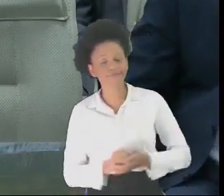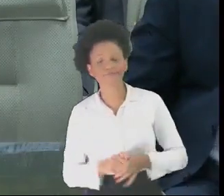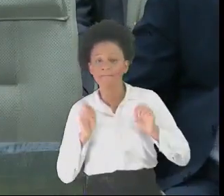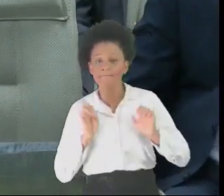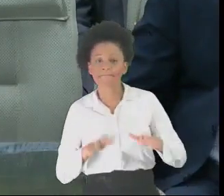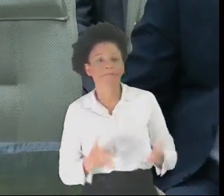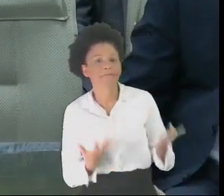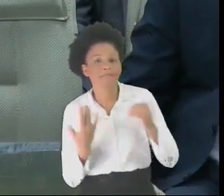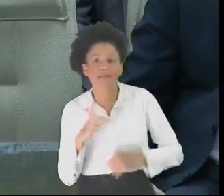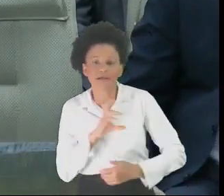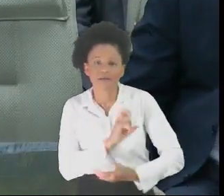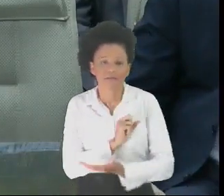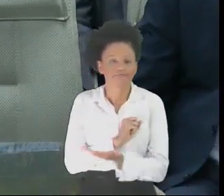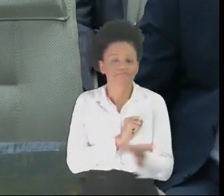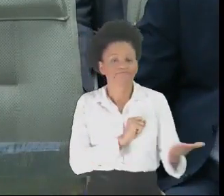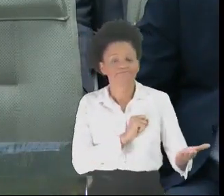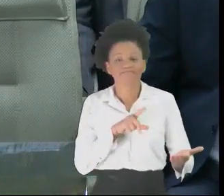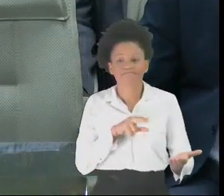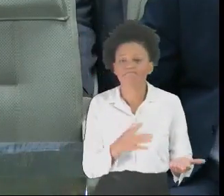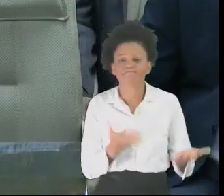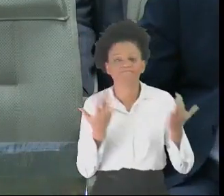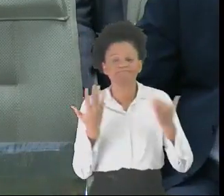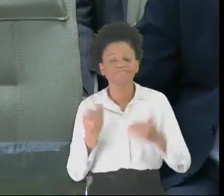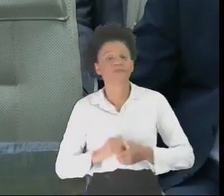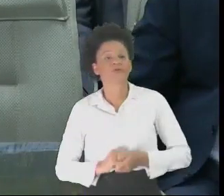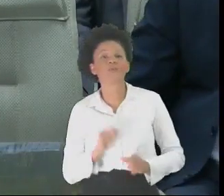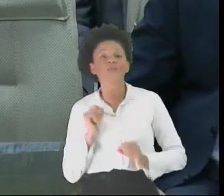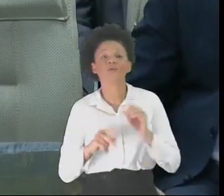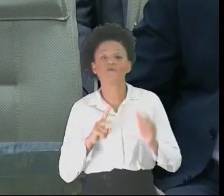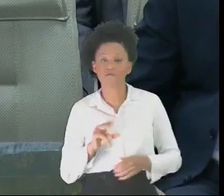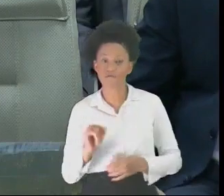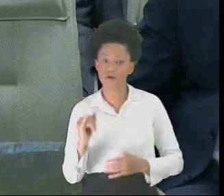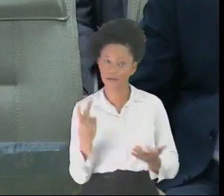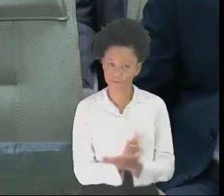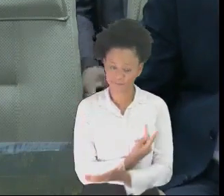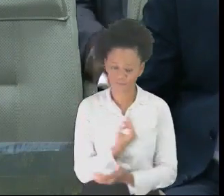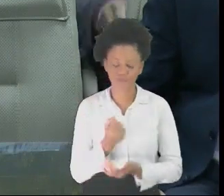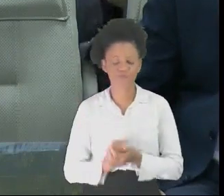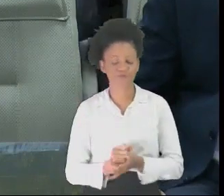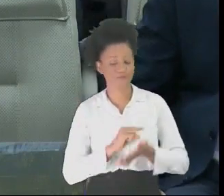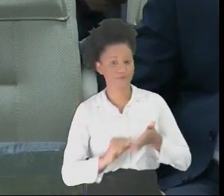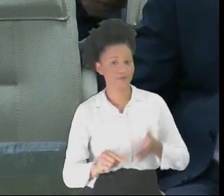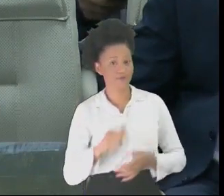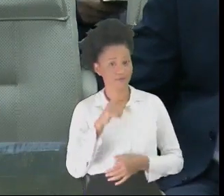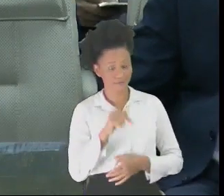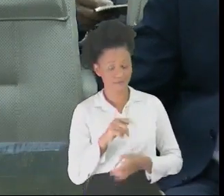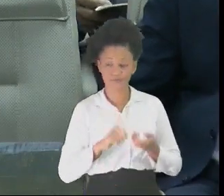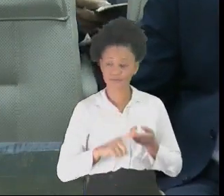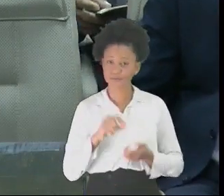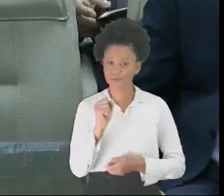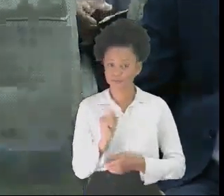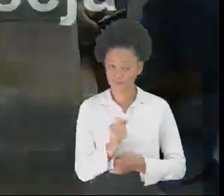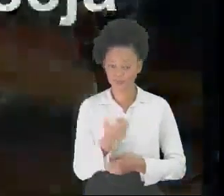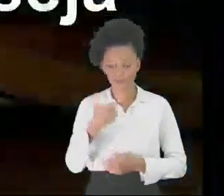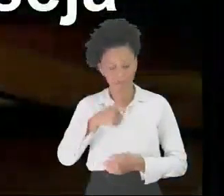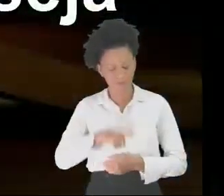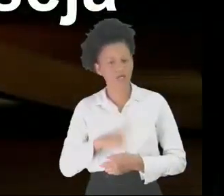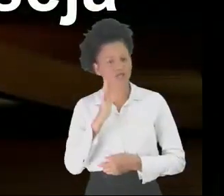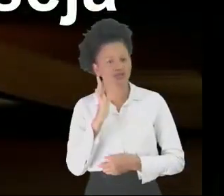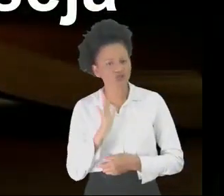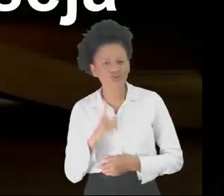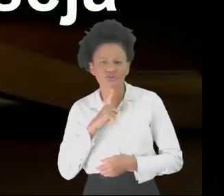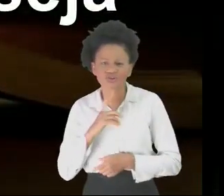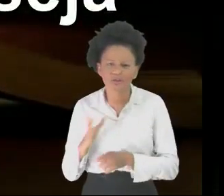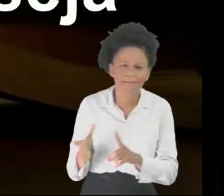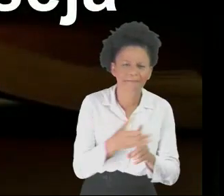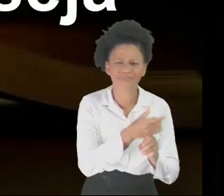amados irmãos, vamos ver o que é que vai acontecer. Versículo 7 e 8. Outra vez, por gentileza. Porque já o mistério